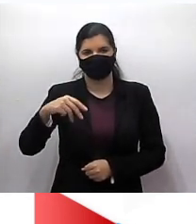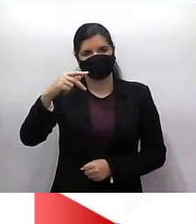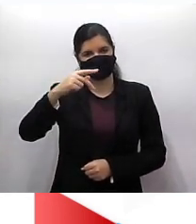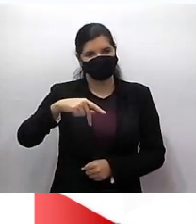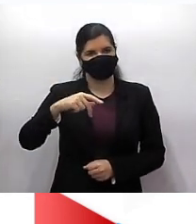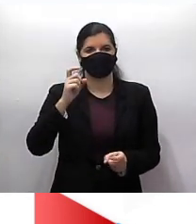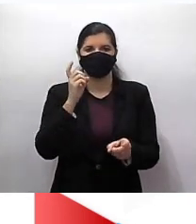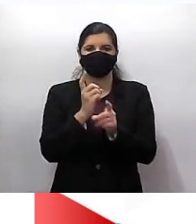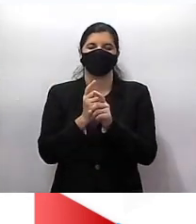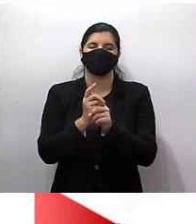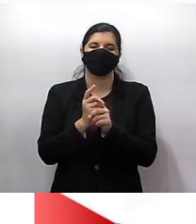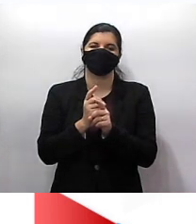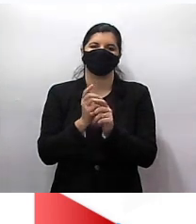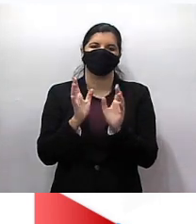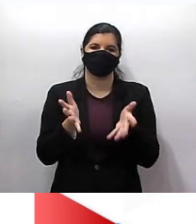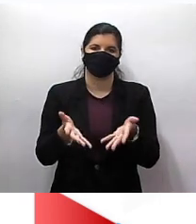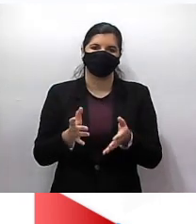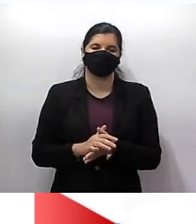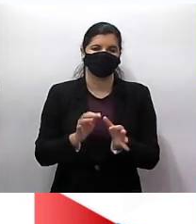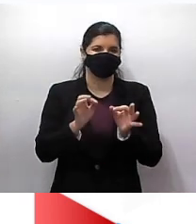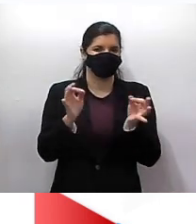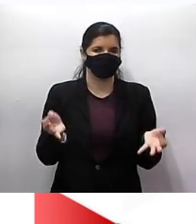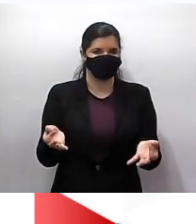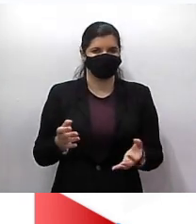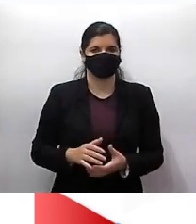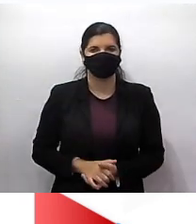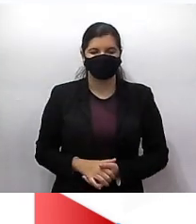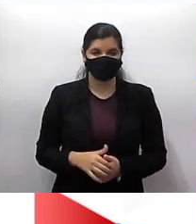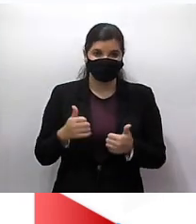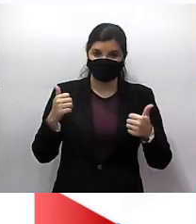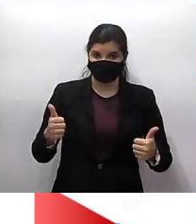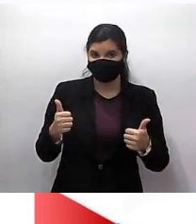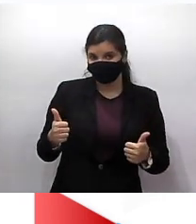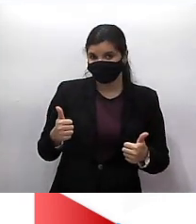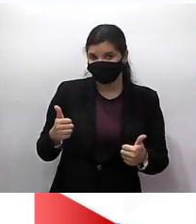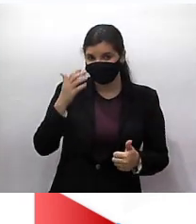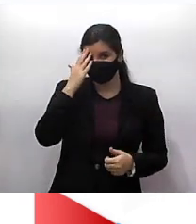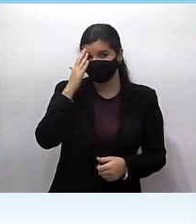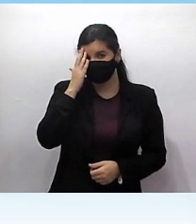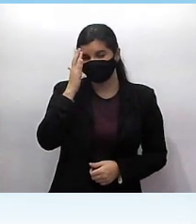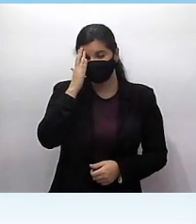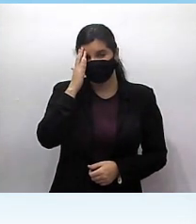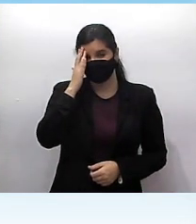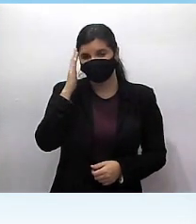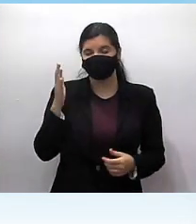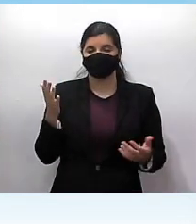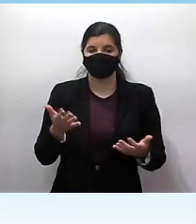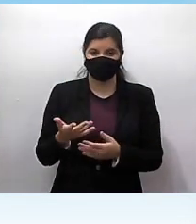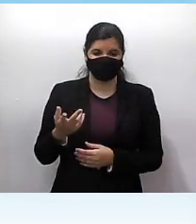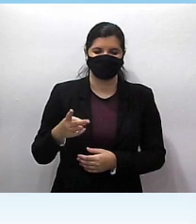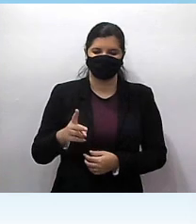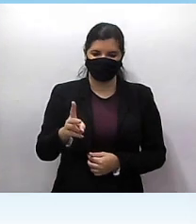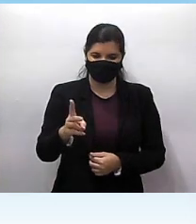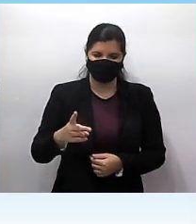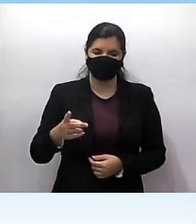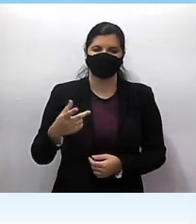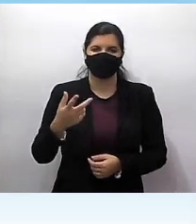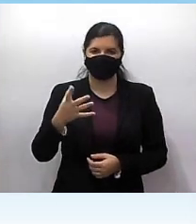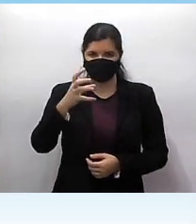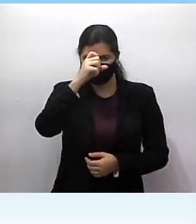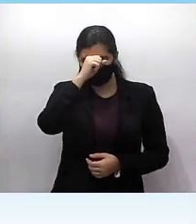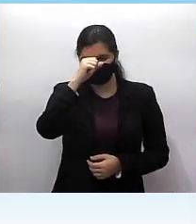perímetro desse quadrado. Simples assim. Tá tranquilo? Deu para entender aí? Então segue comigo que você vai